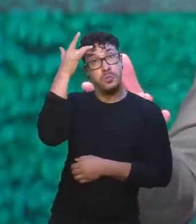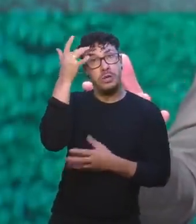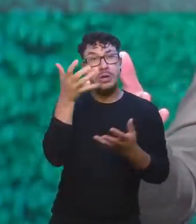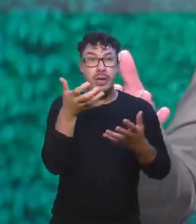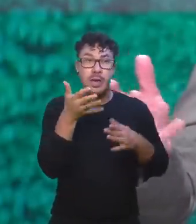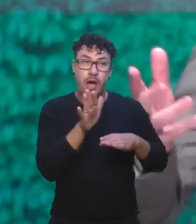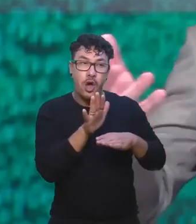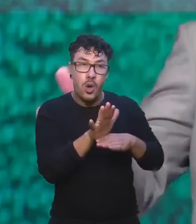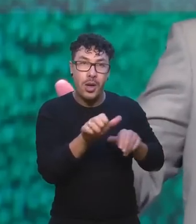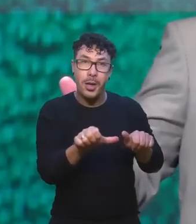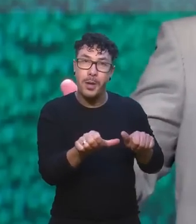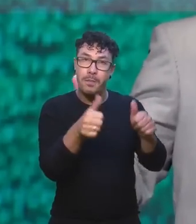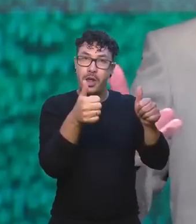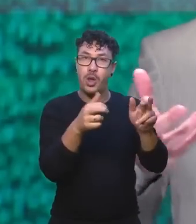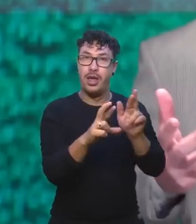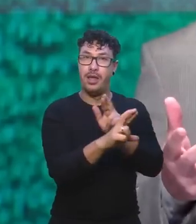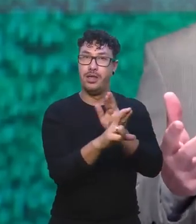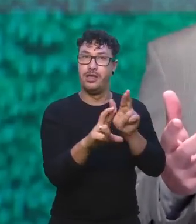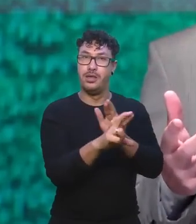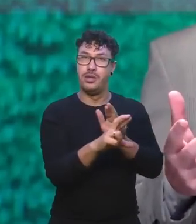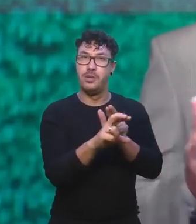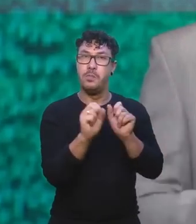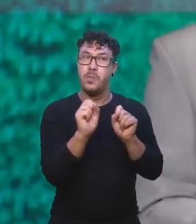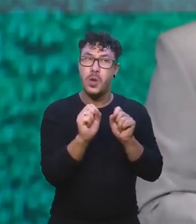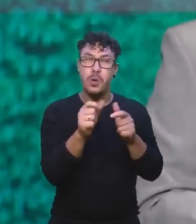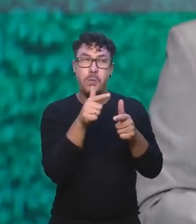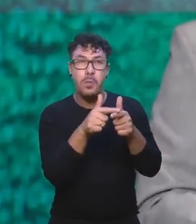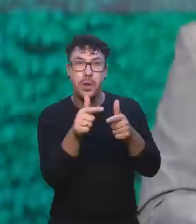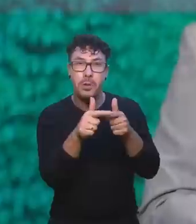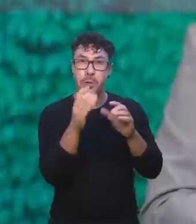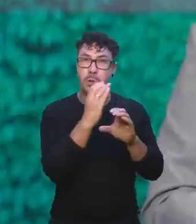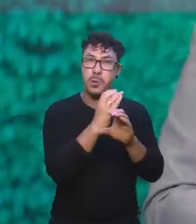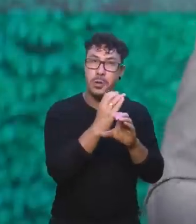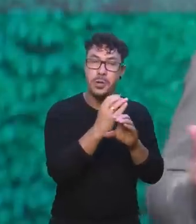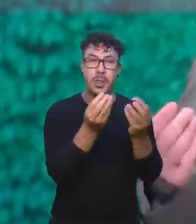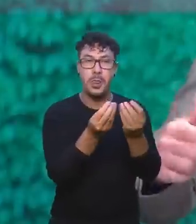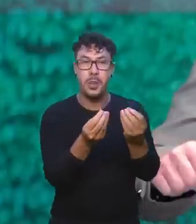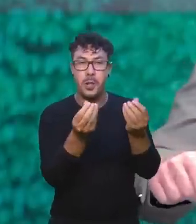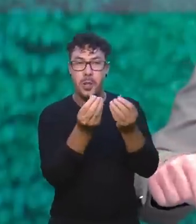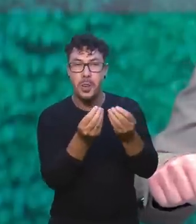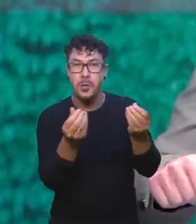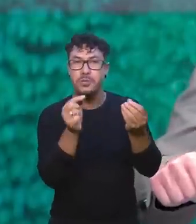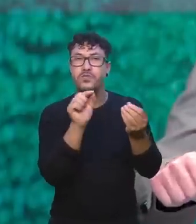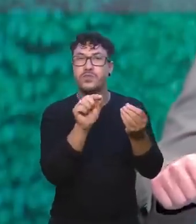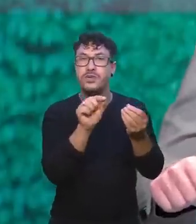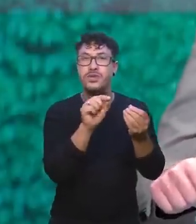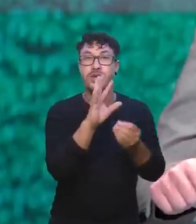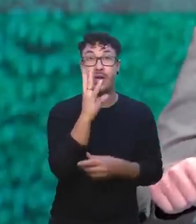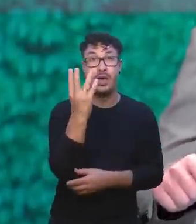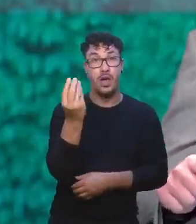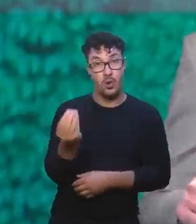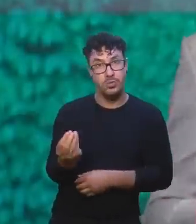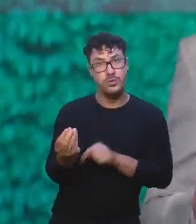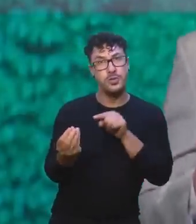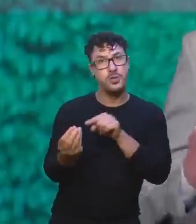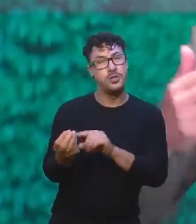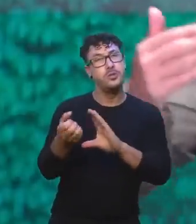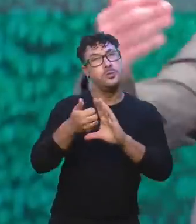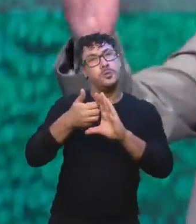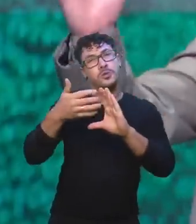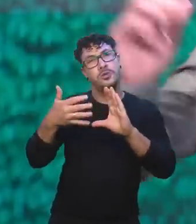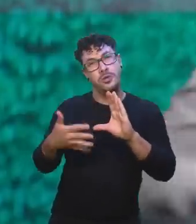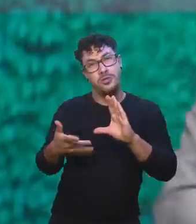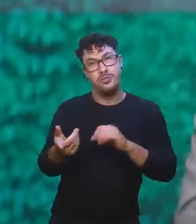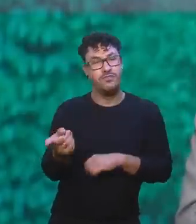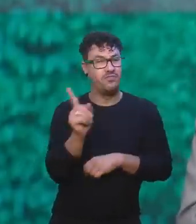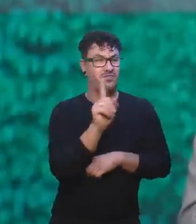relação, acertar, ajustar ruídos que estão desgastando. Aí pegamos uma alma com essa característica, o que ela vai falar? Não,